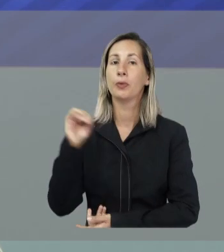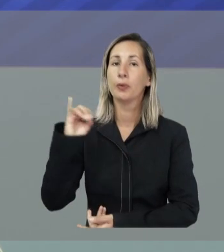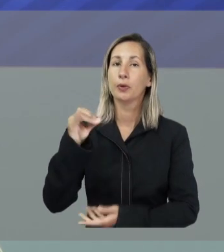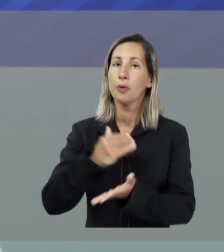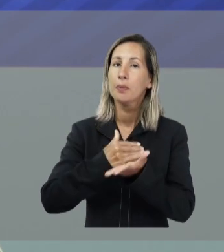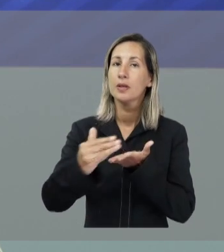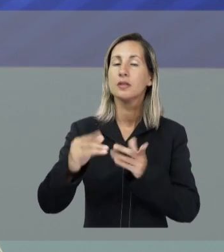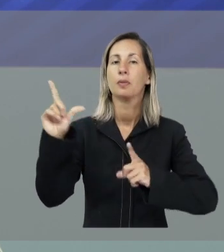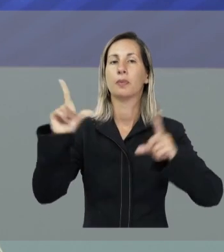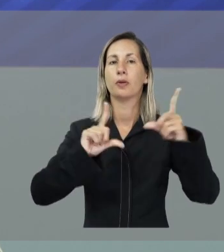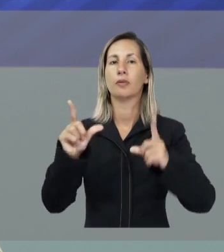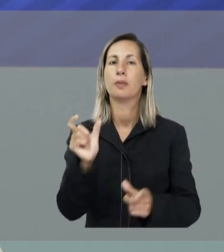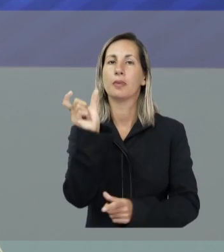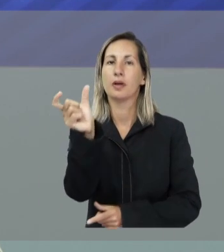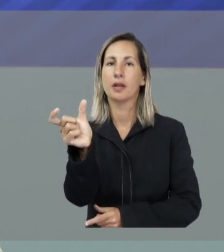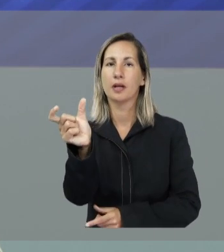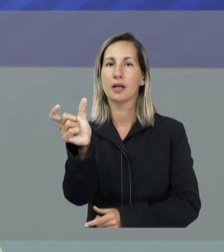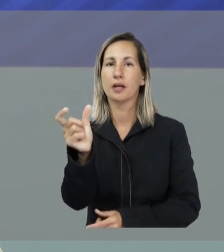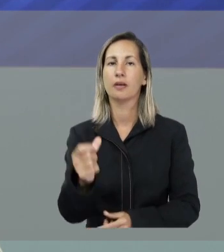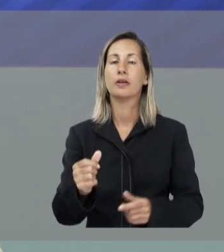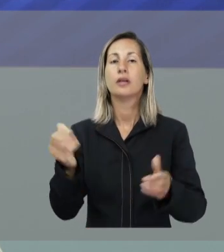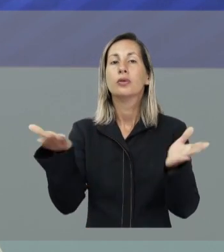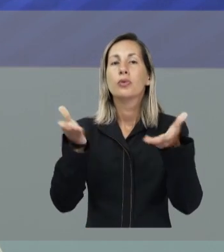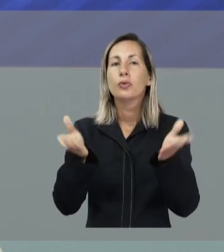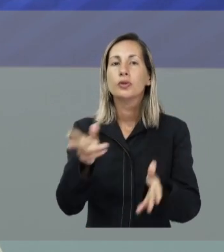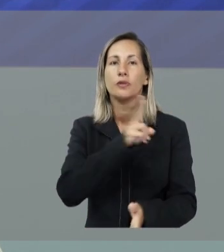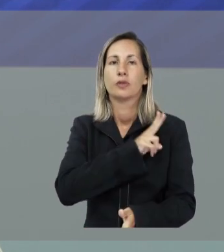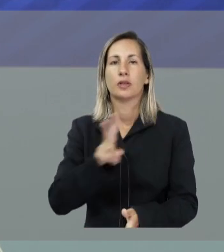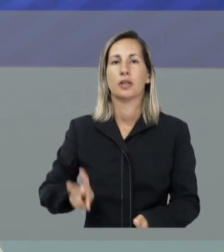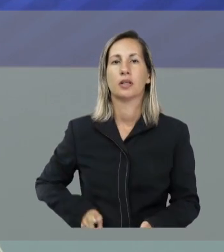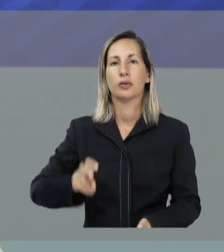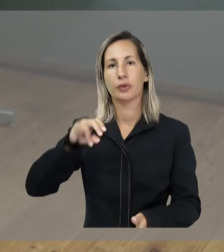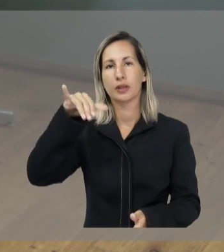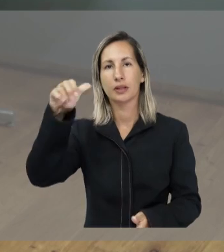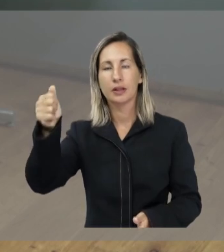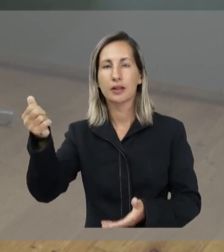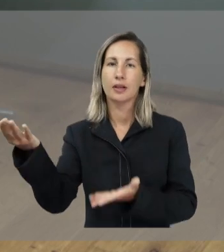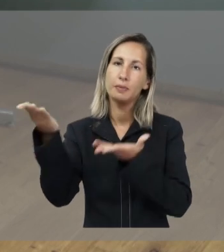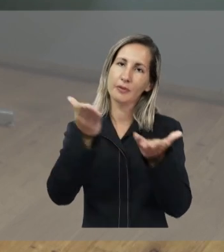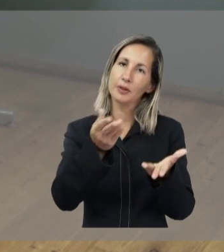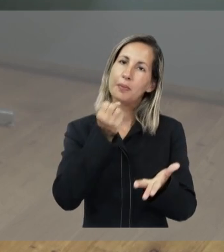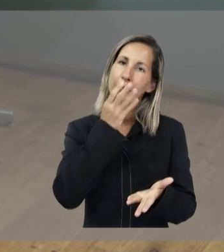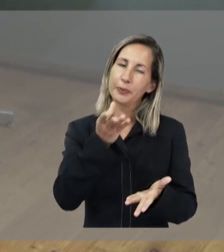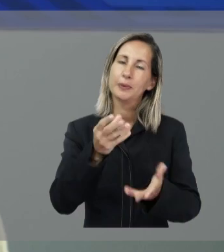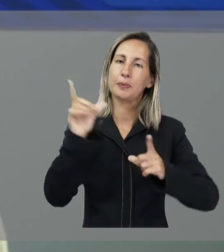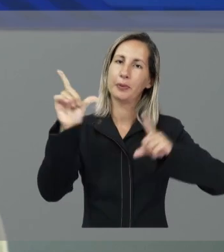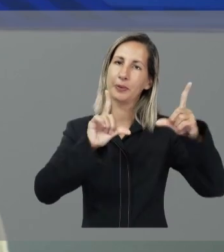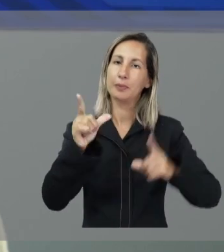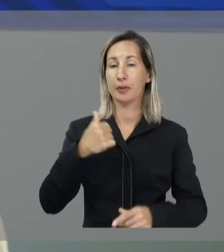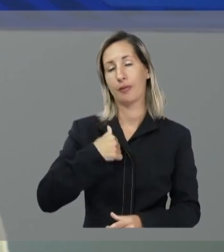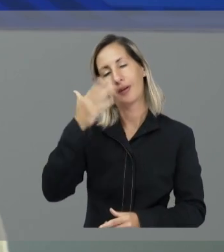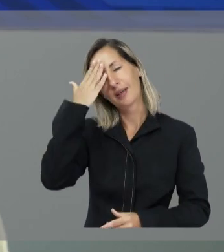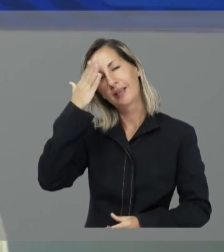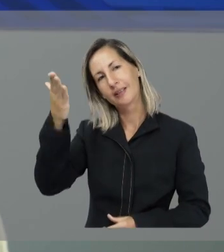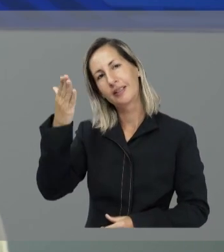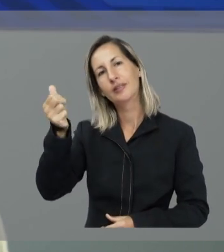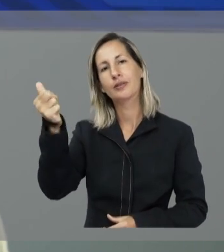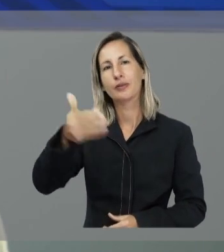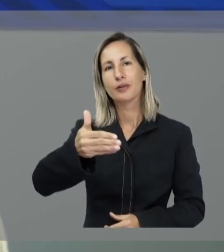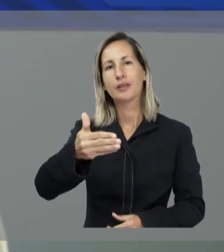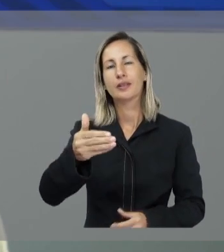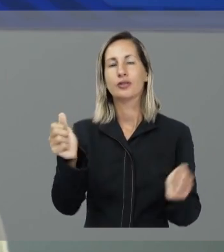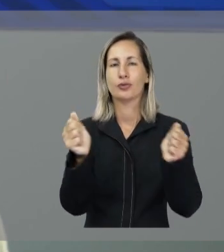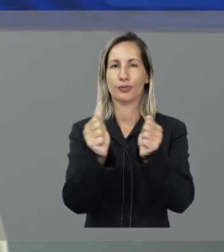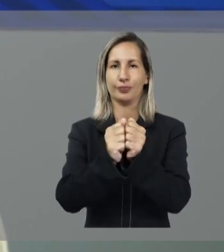Olá, começa agora o programa Com a Palavra e na edição de hoje a vereadora Nina Souza. Vereadora, seja bem-vinda ao programa. Eu que agradeço a oportunidade de estar aqui